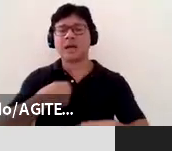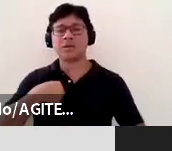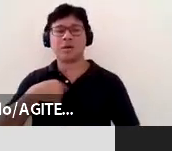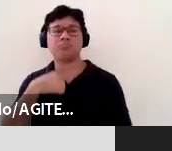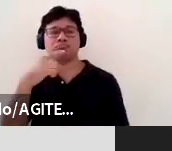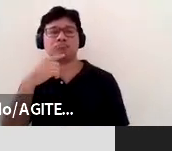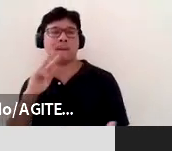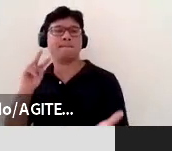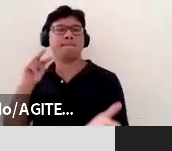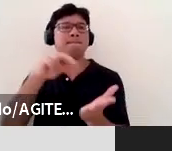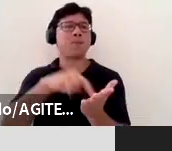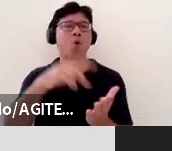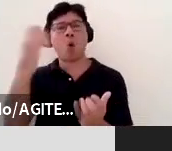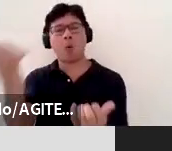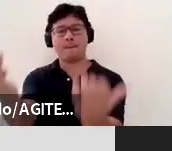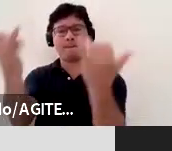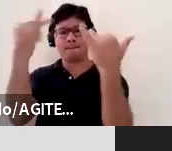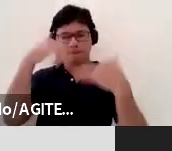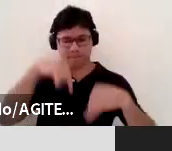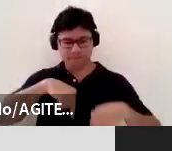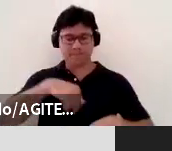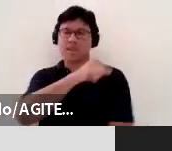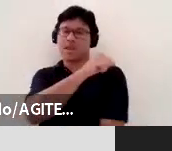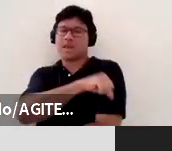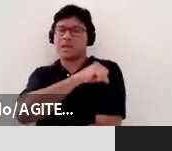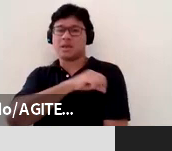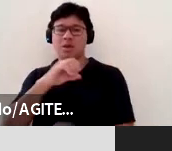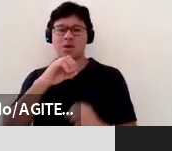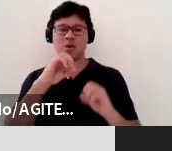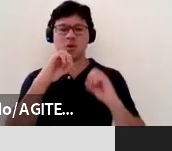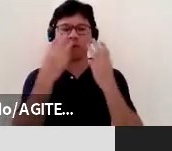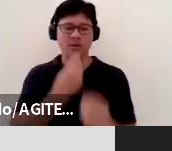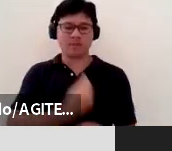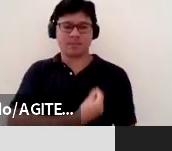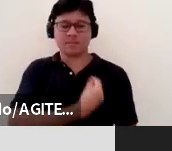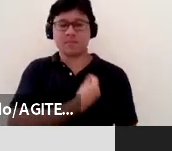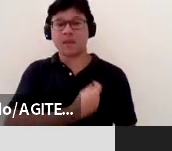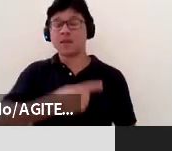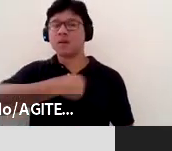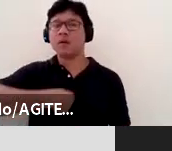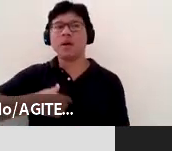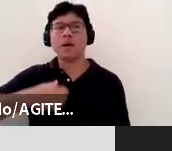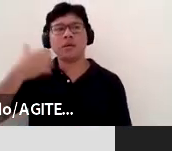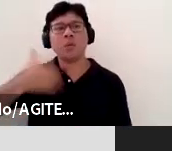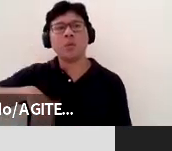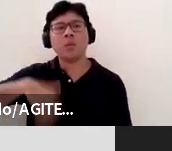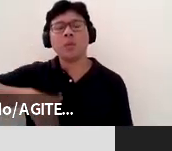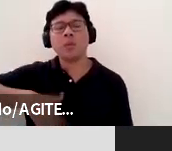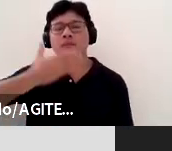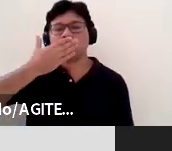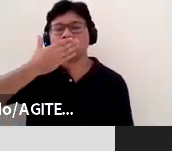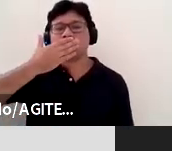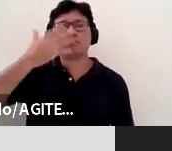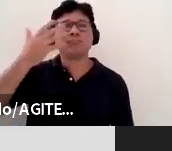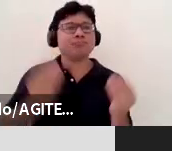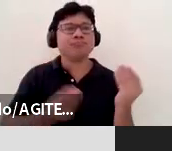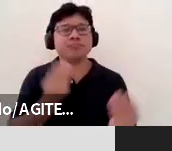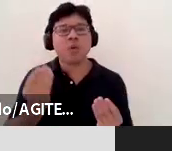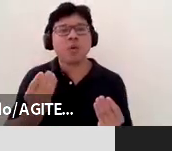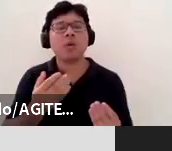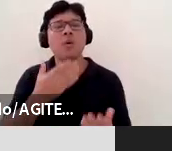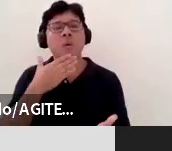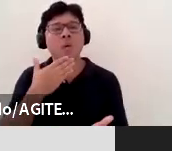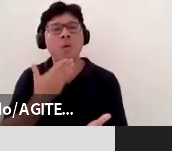chegar aqui ao Rio para participar das oficinas, e isso enriquece demais para a gente, né? Fica muito mais rico para a